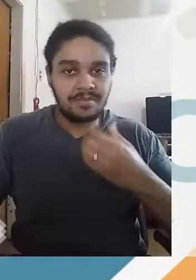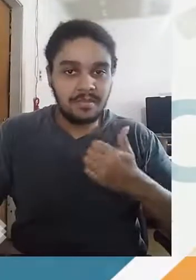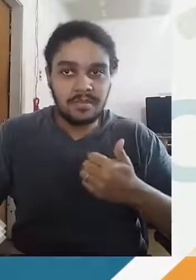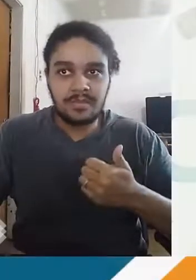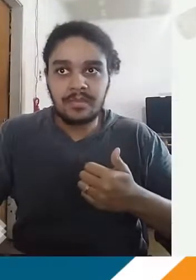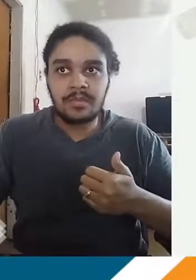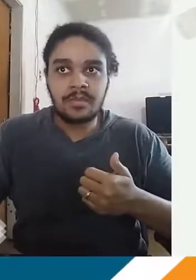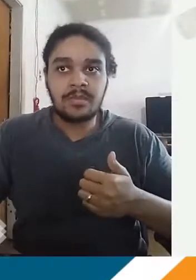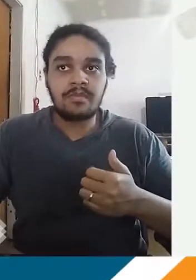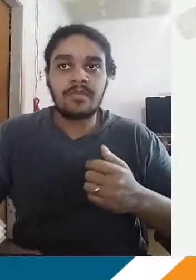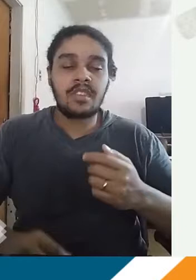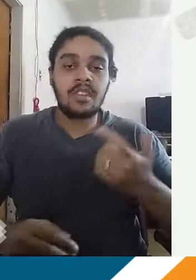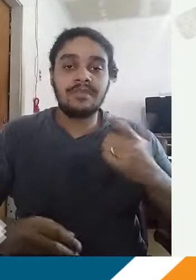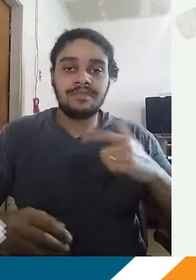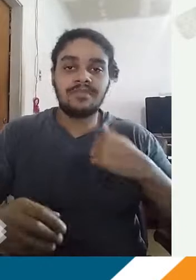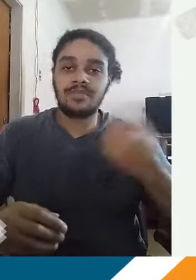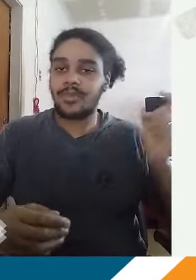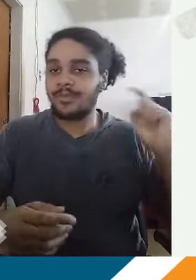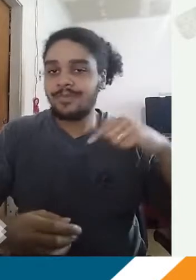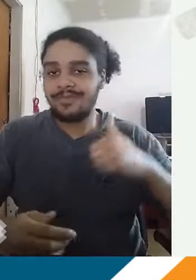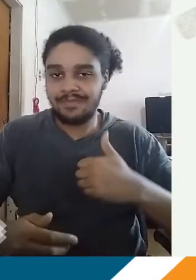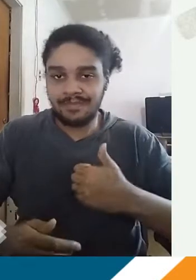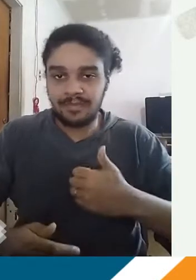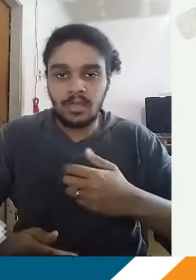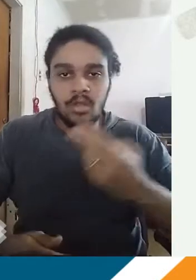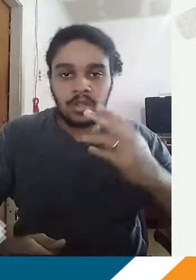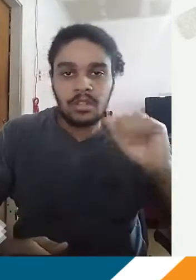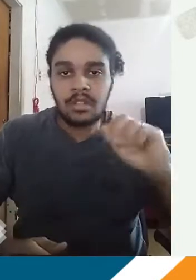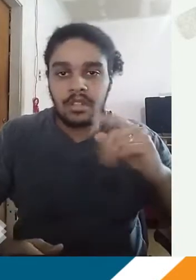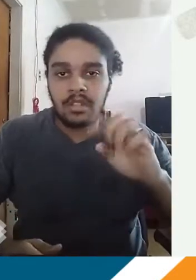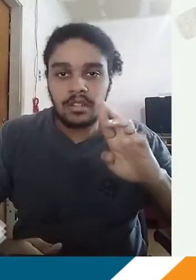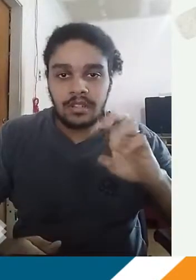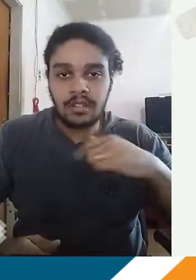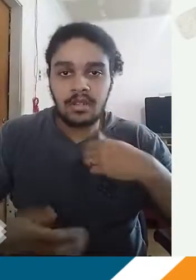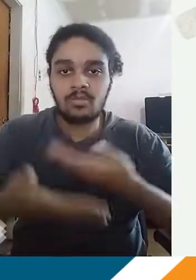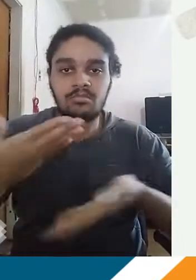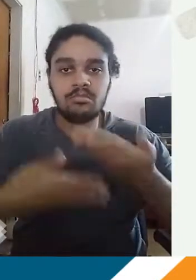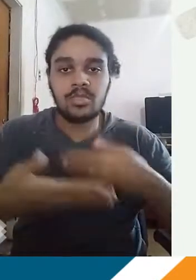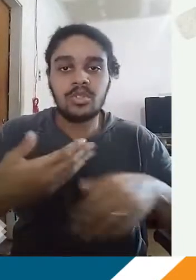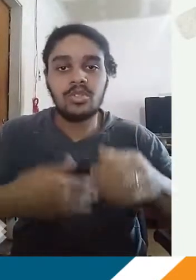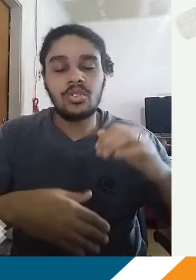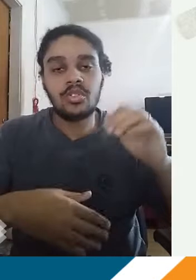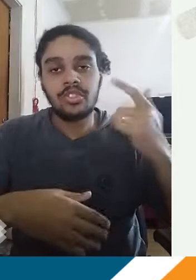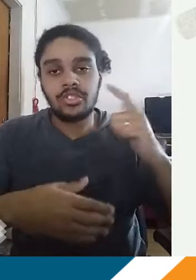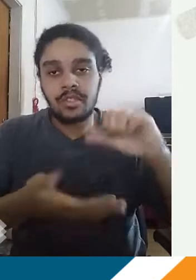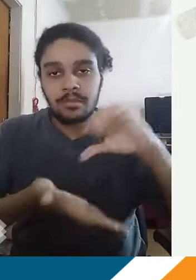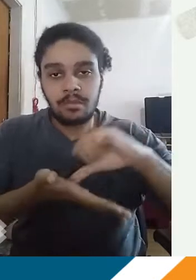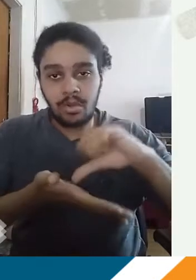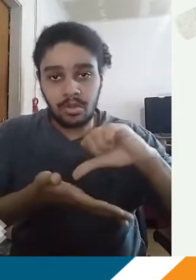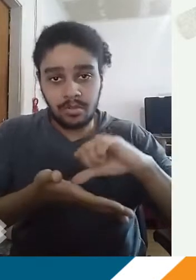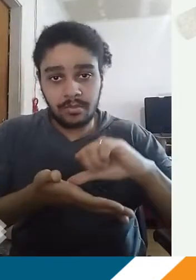Pessoal, tudo bem? Mais uma vez é um prazer estar aqui. Meu nome é André, sou mediador de Geografia dos Polos de Belford